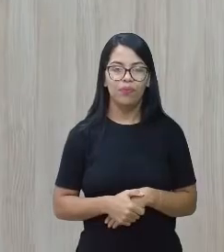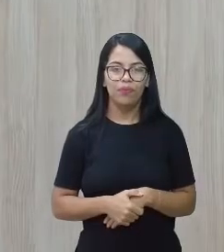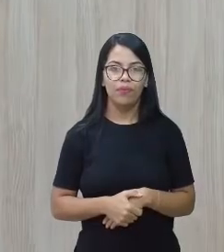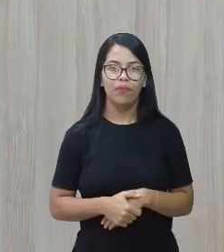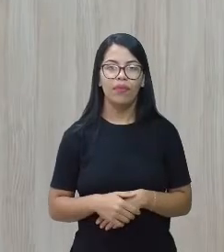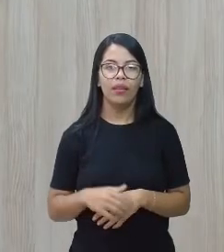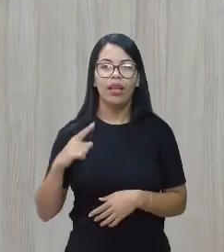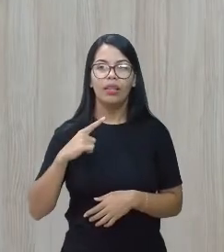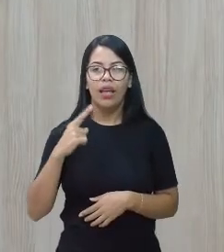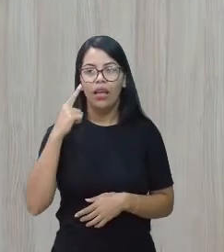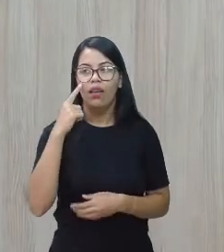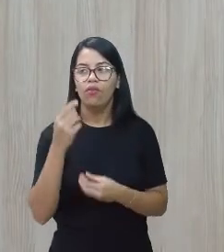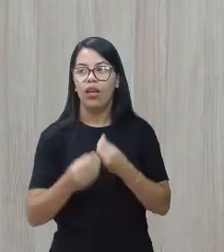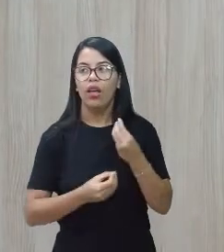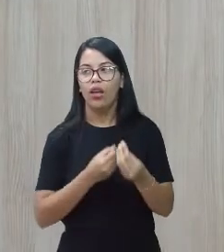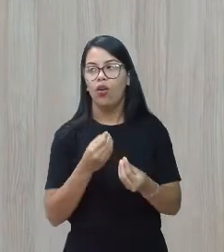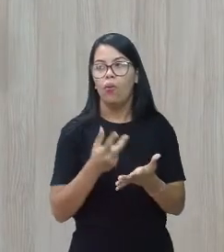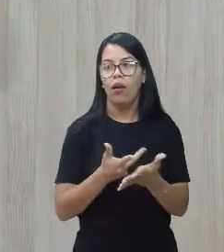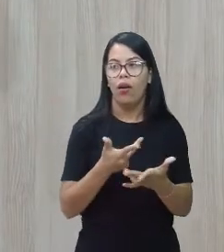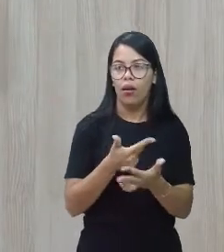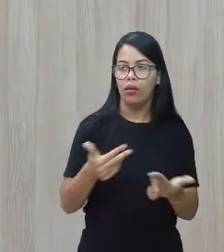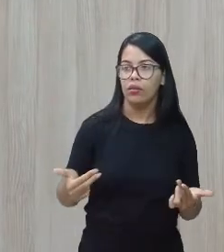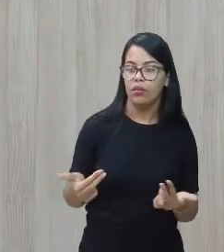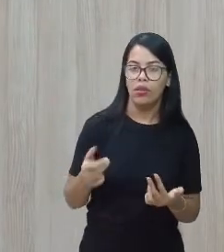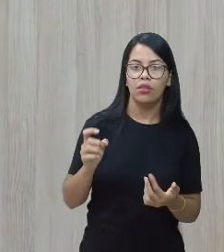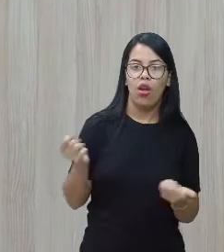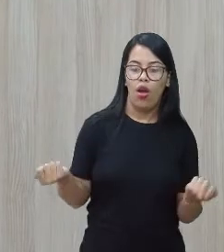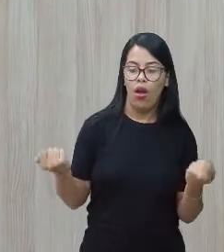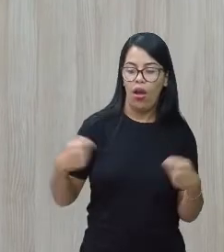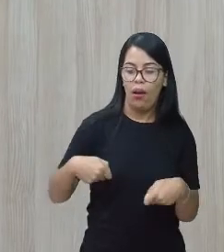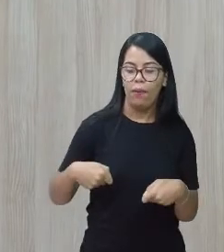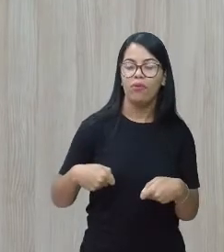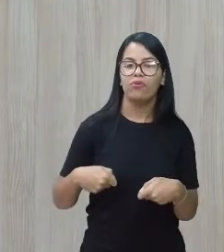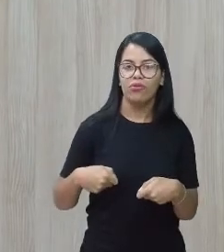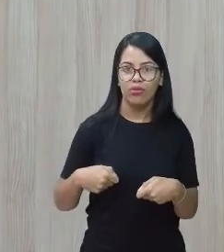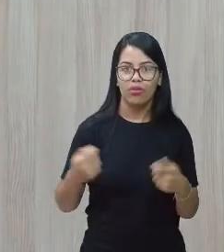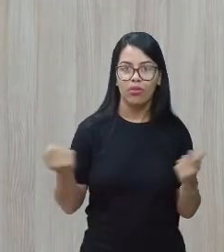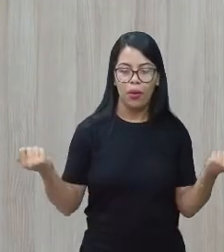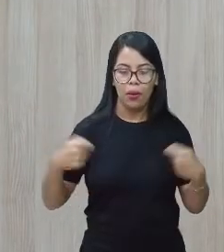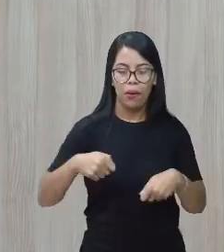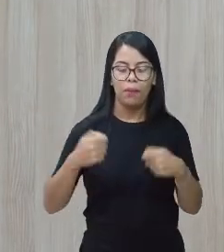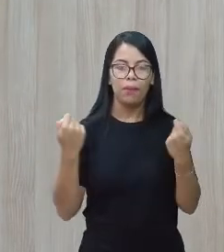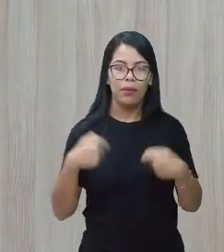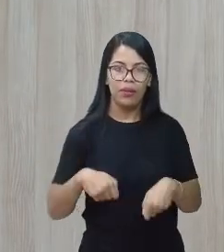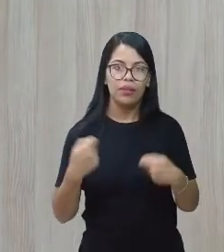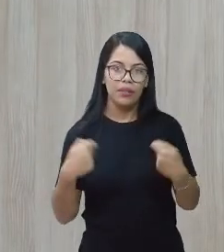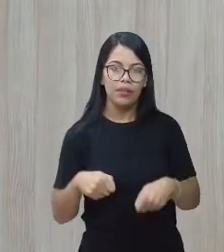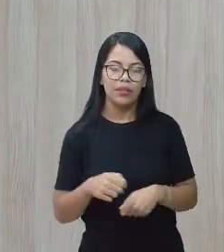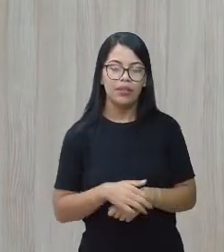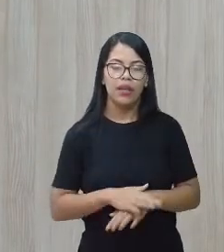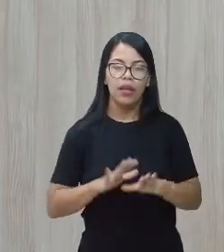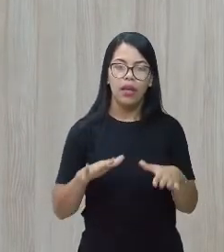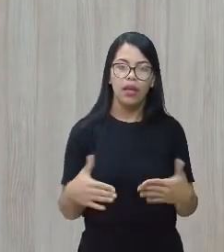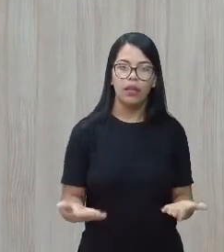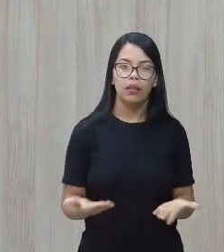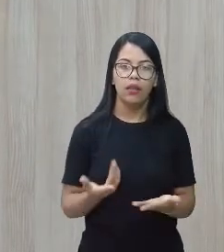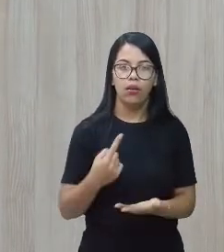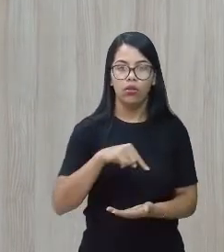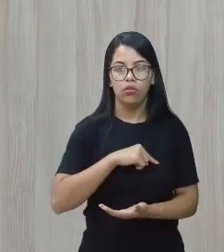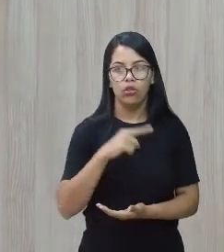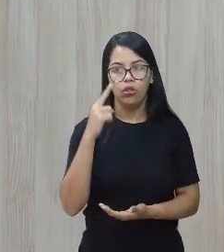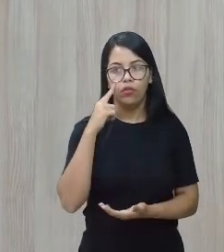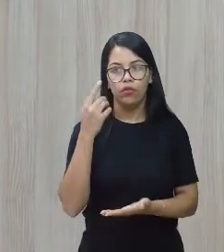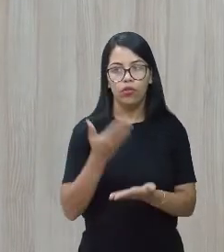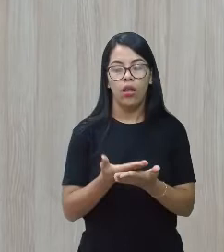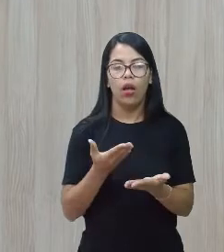Tem que ver como é que tá a cotação aí, né? E ele só vai apostando. Mas tem que ser. Então, pessoal, a gente viu aí